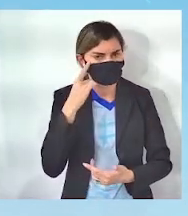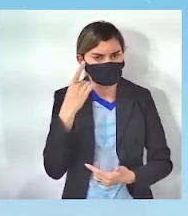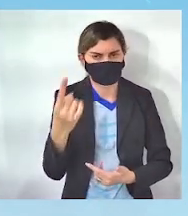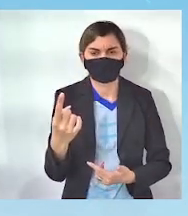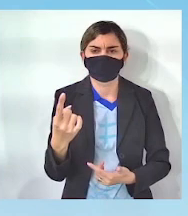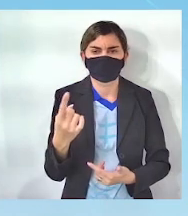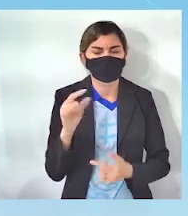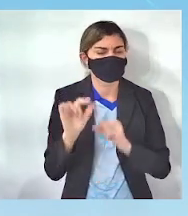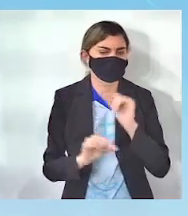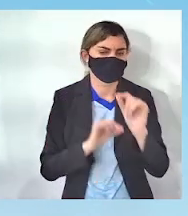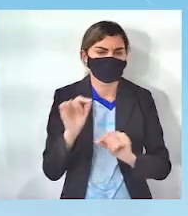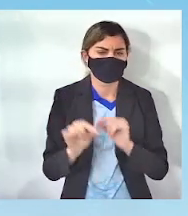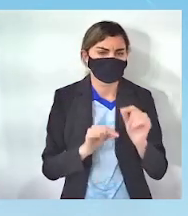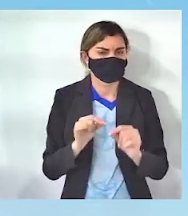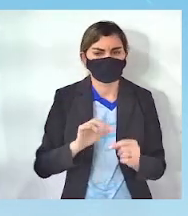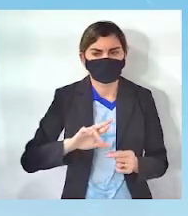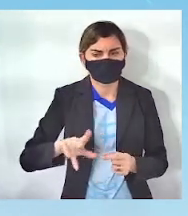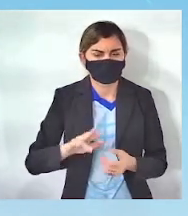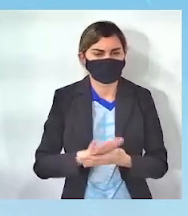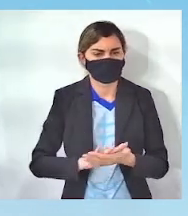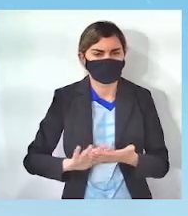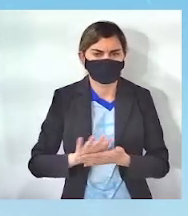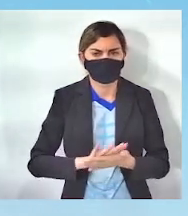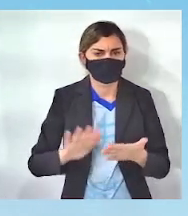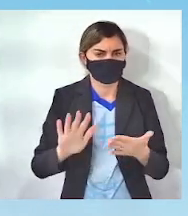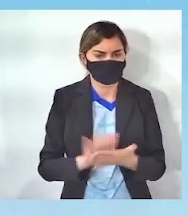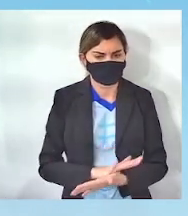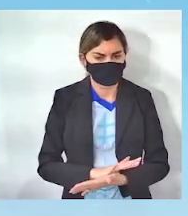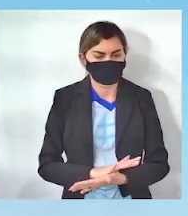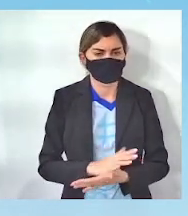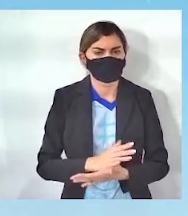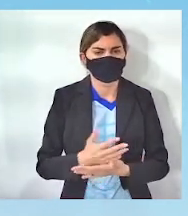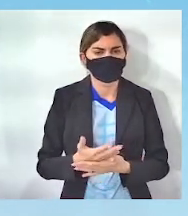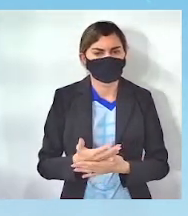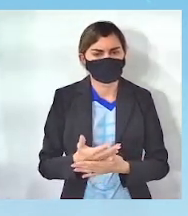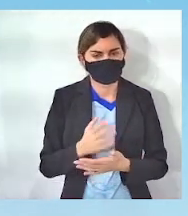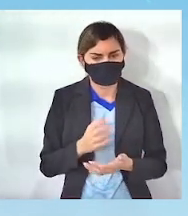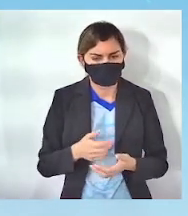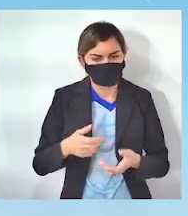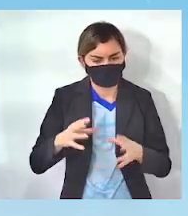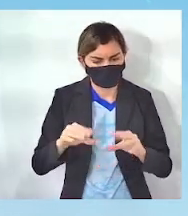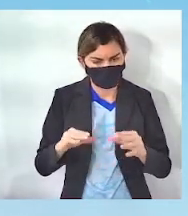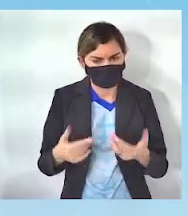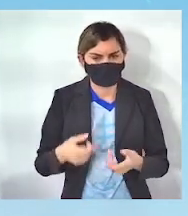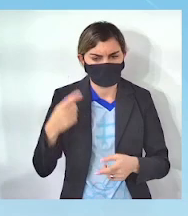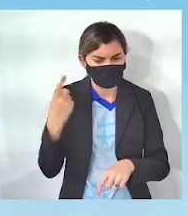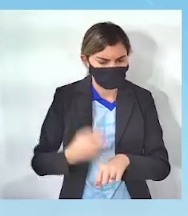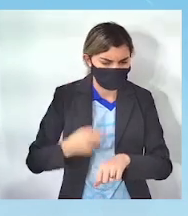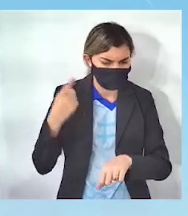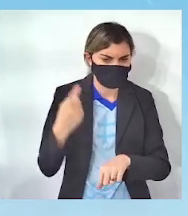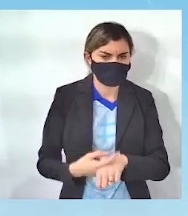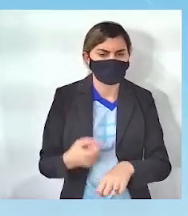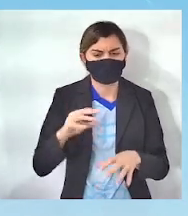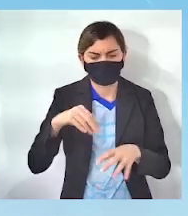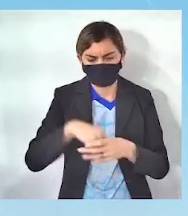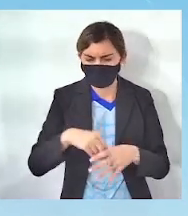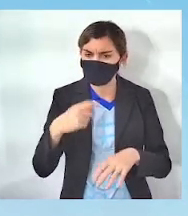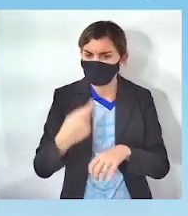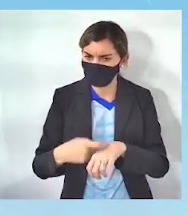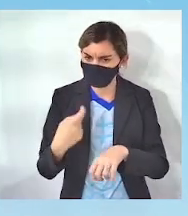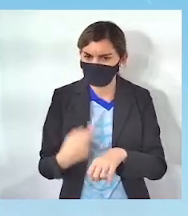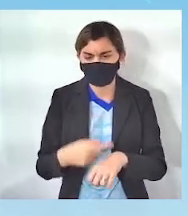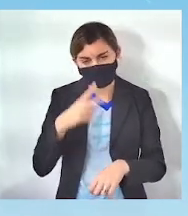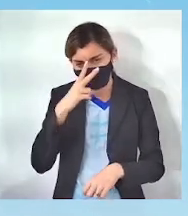que o que é algo que não pode ser destruído? Algo que é rígido, que é maciço, ou seja, preenchido por dentro,